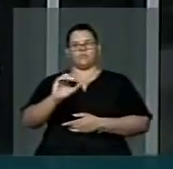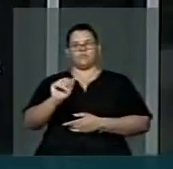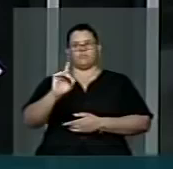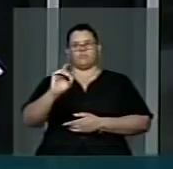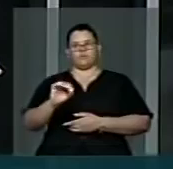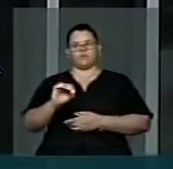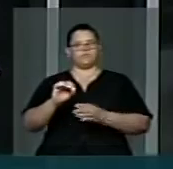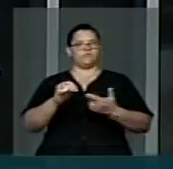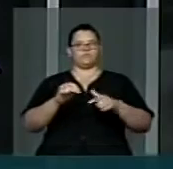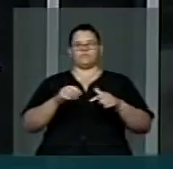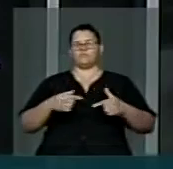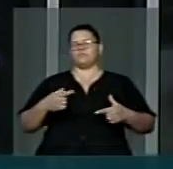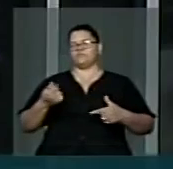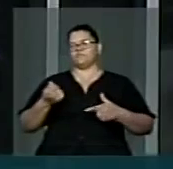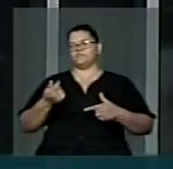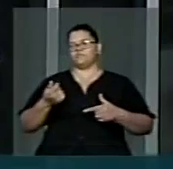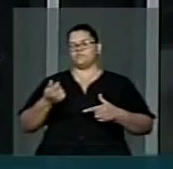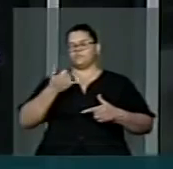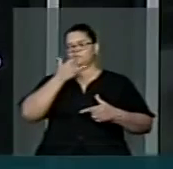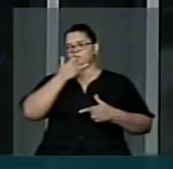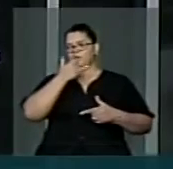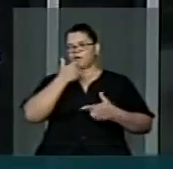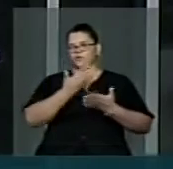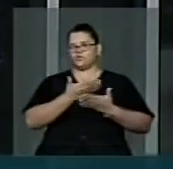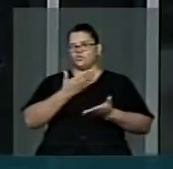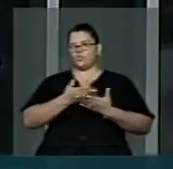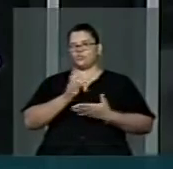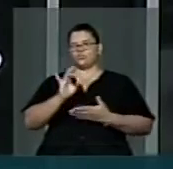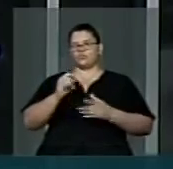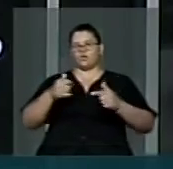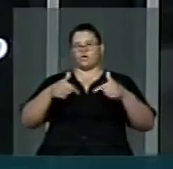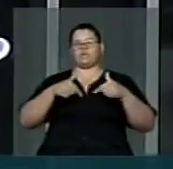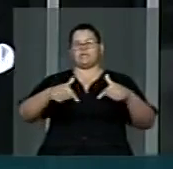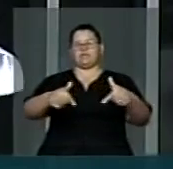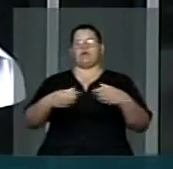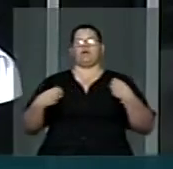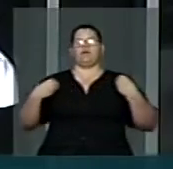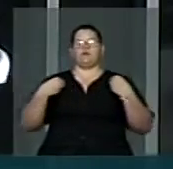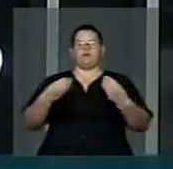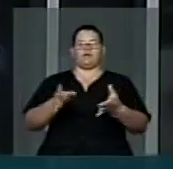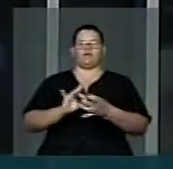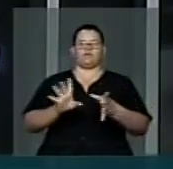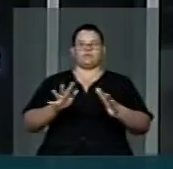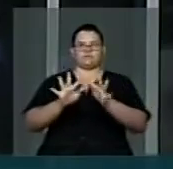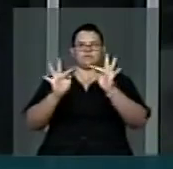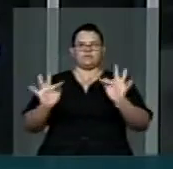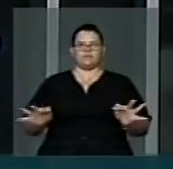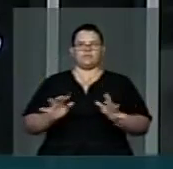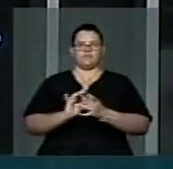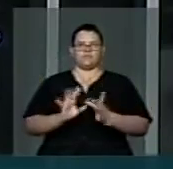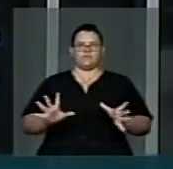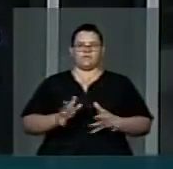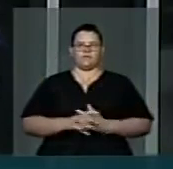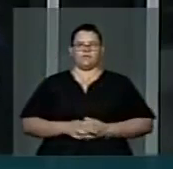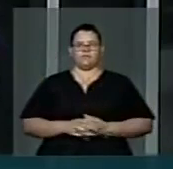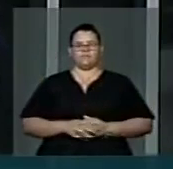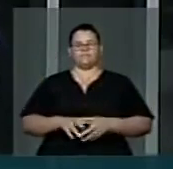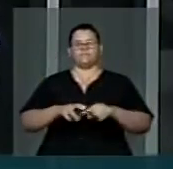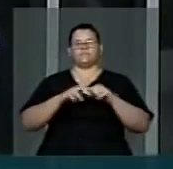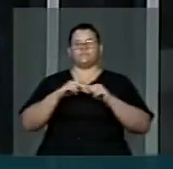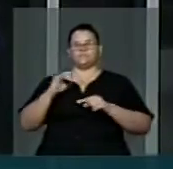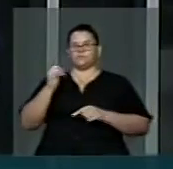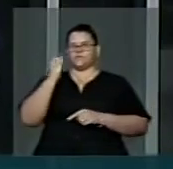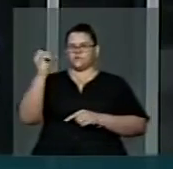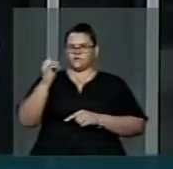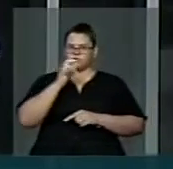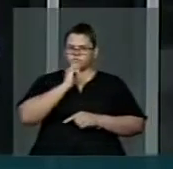de certificação apenas. Contudo, senhor presidente, é importante destacar que esse foco na formação para o mercado